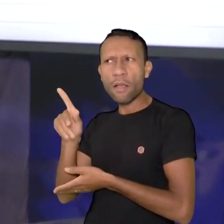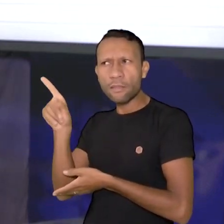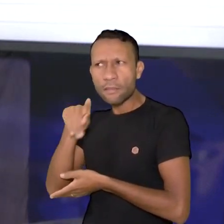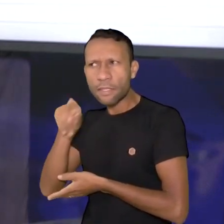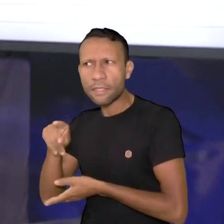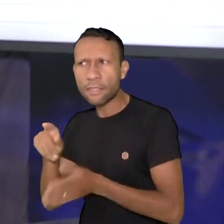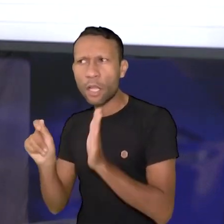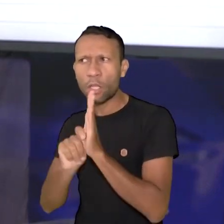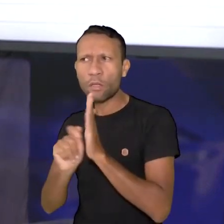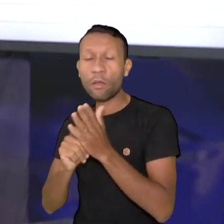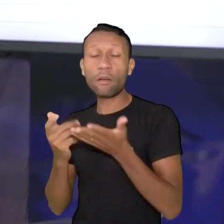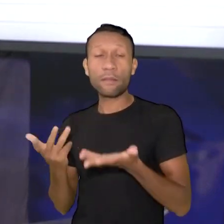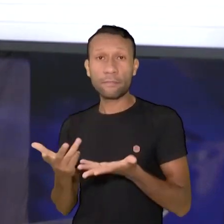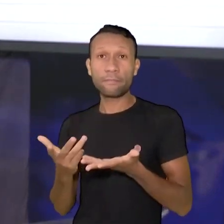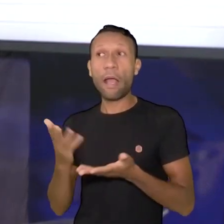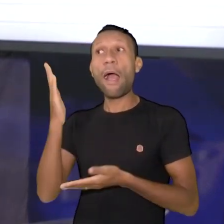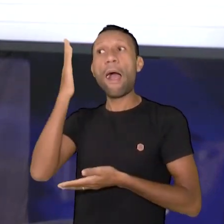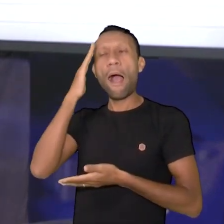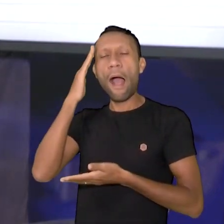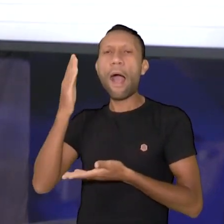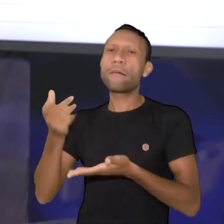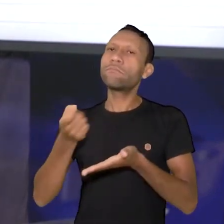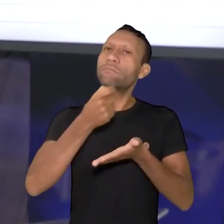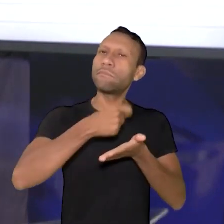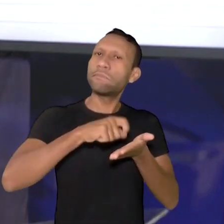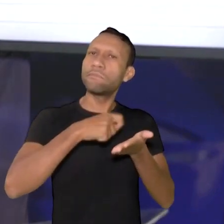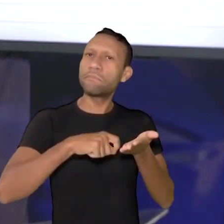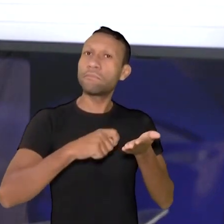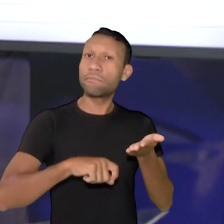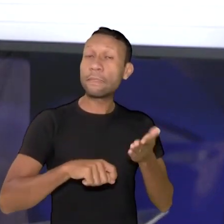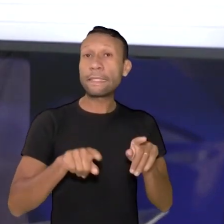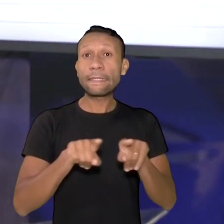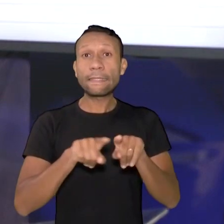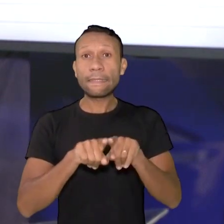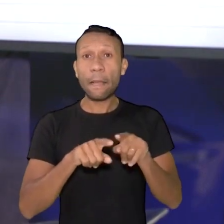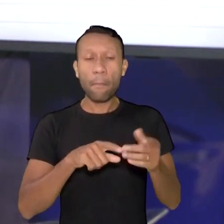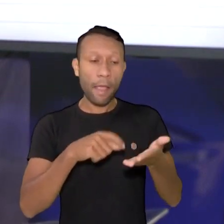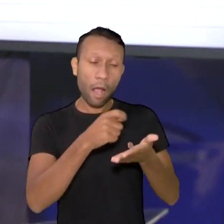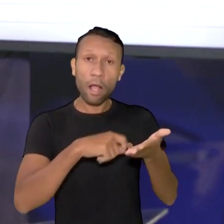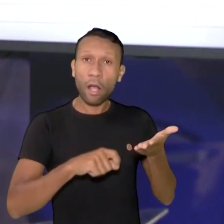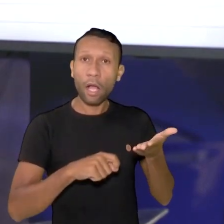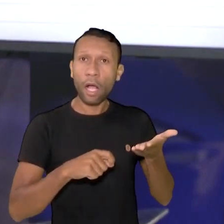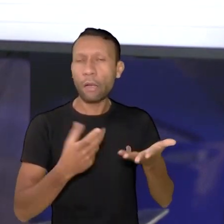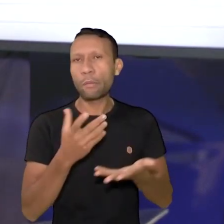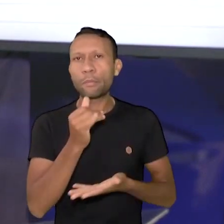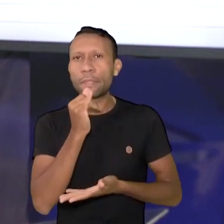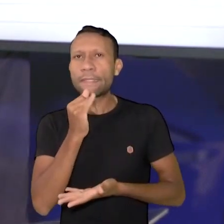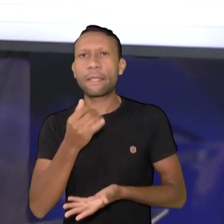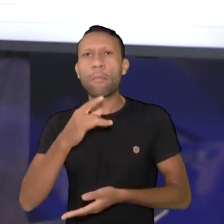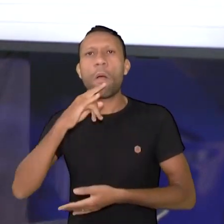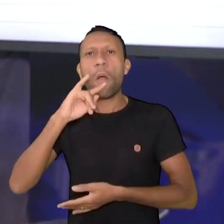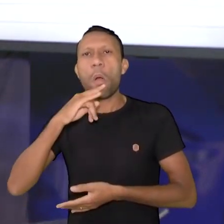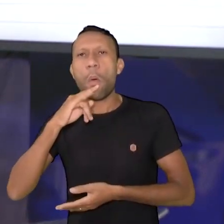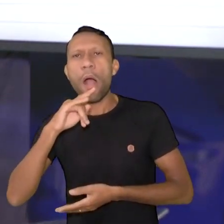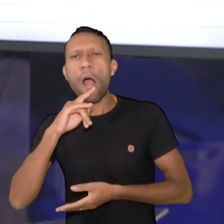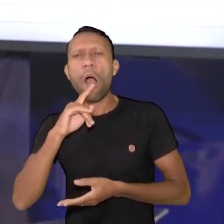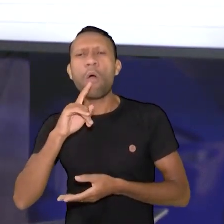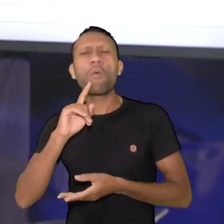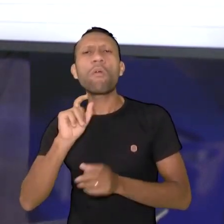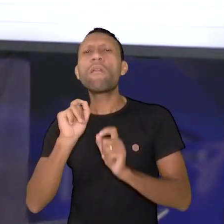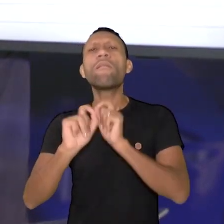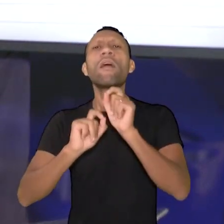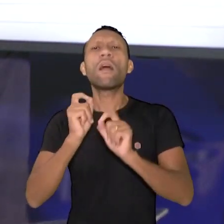você souber o nome da droga, você coloque também o efeito dela no corpo. Por exemplo, o álcool, ele vai